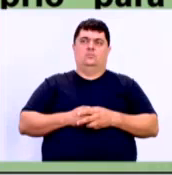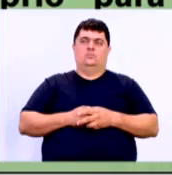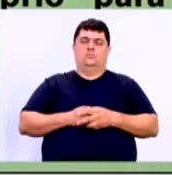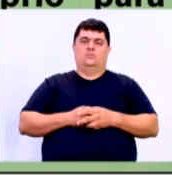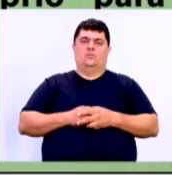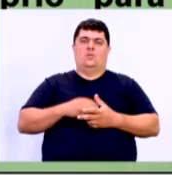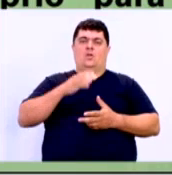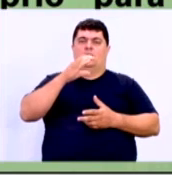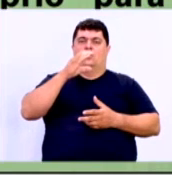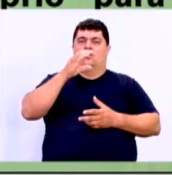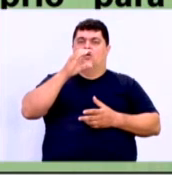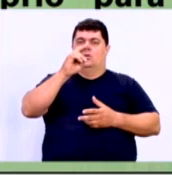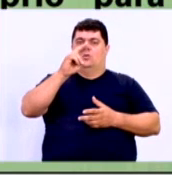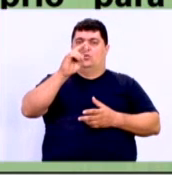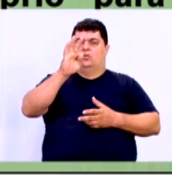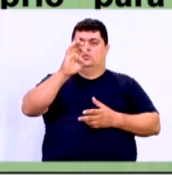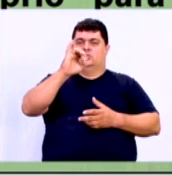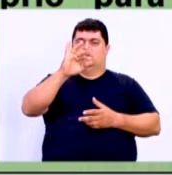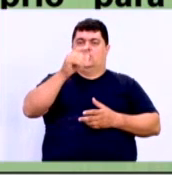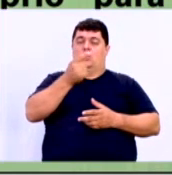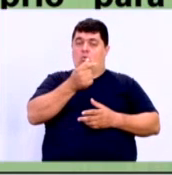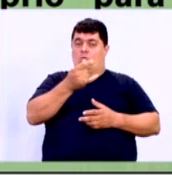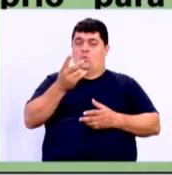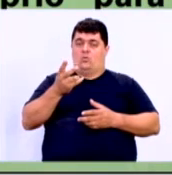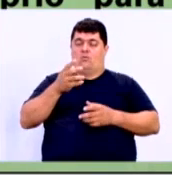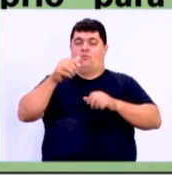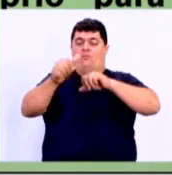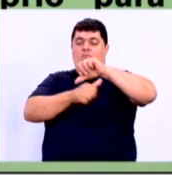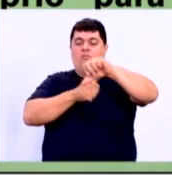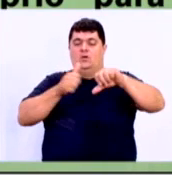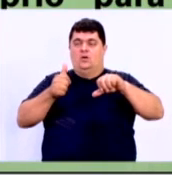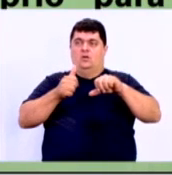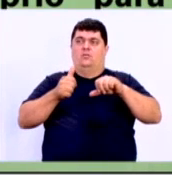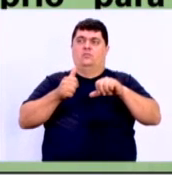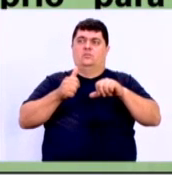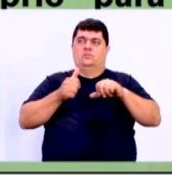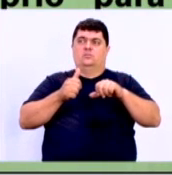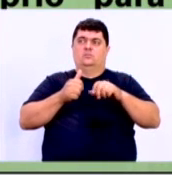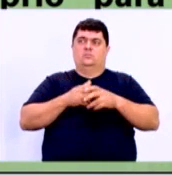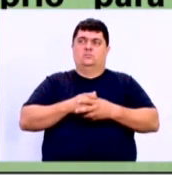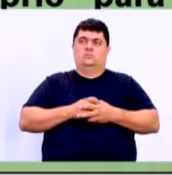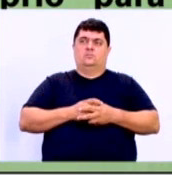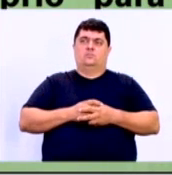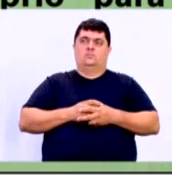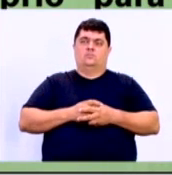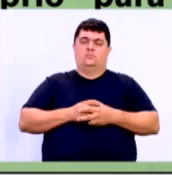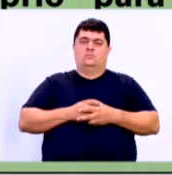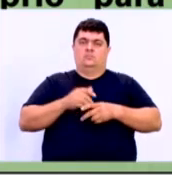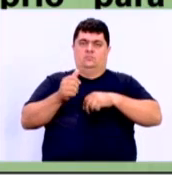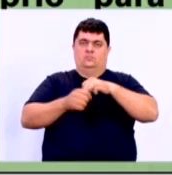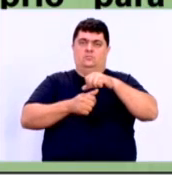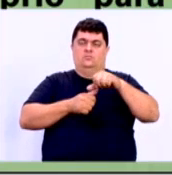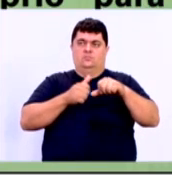Então, o custeio variável, ou custeio direto. A partir de agora eu falarei custeio